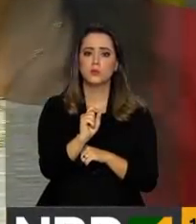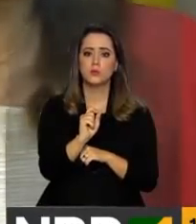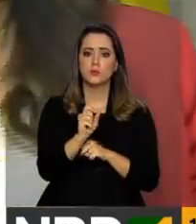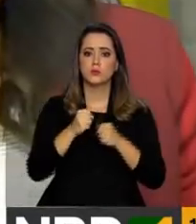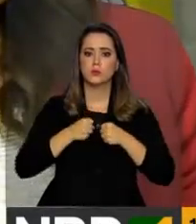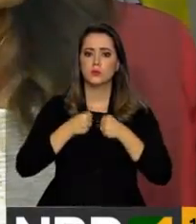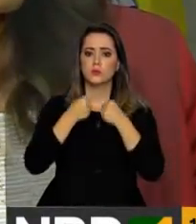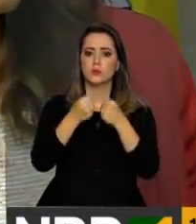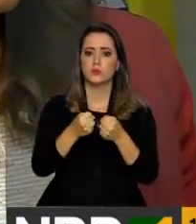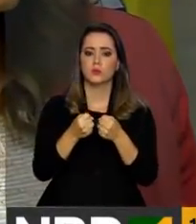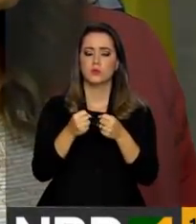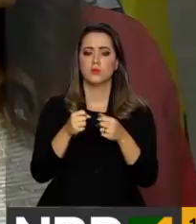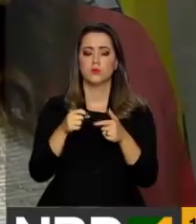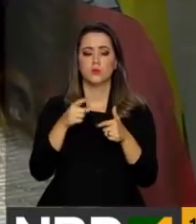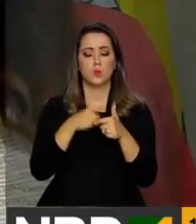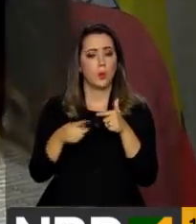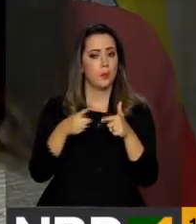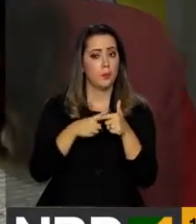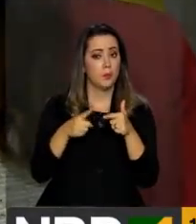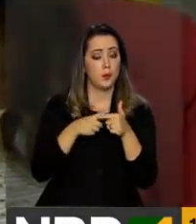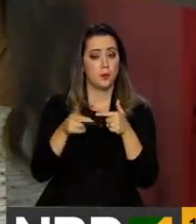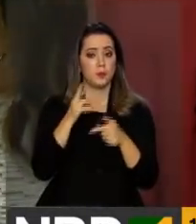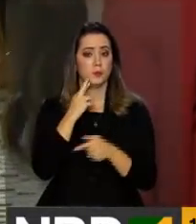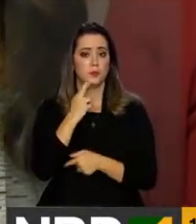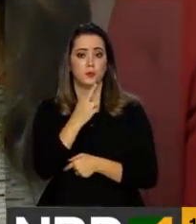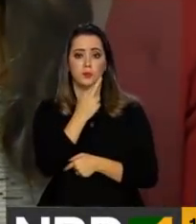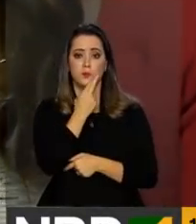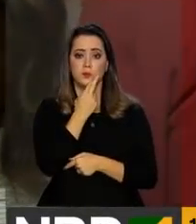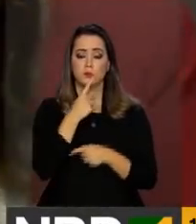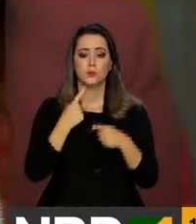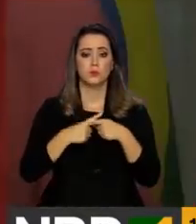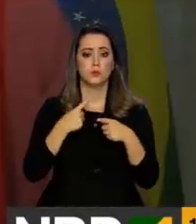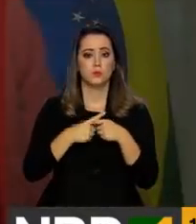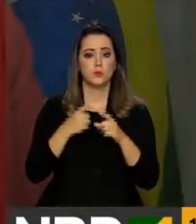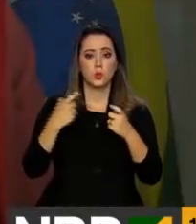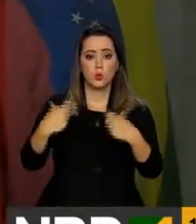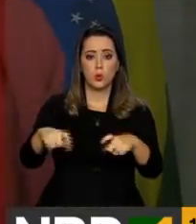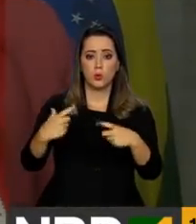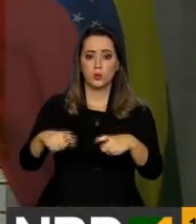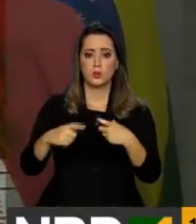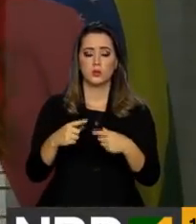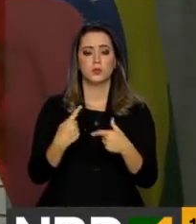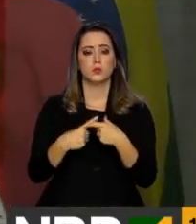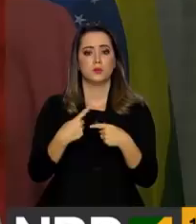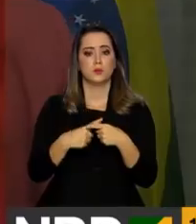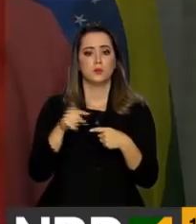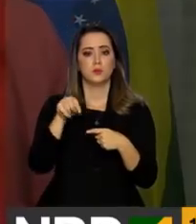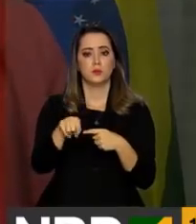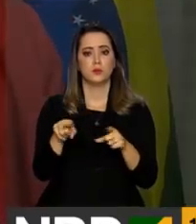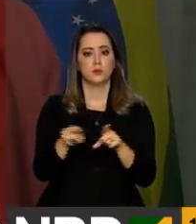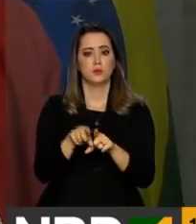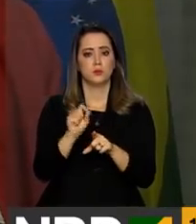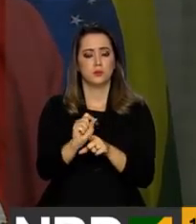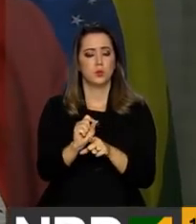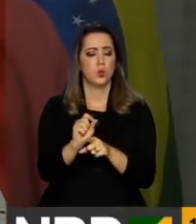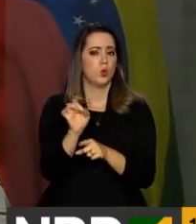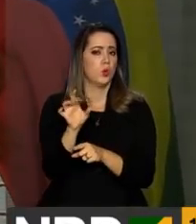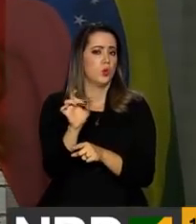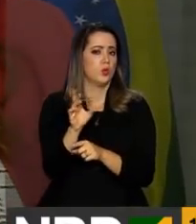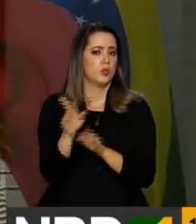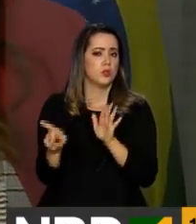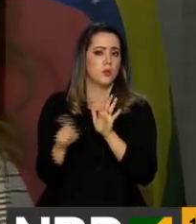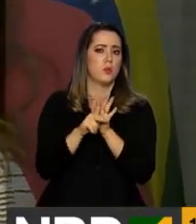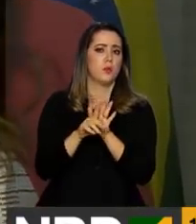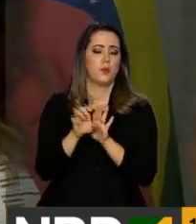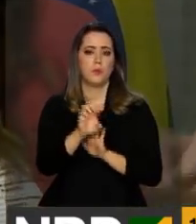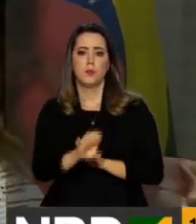com a questão de Roraima, portanto, uma questão territorial, porque a questão de Roraima não é apenas do estado,